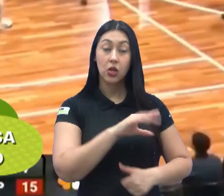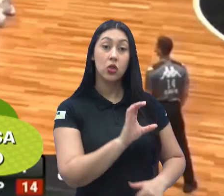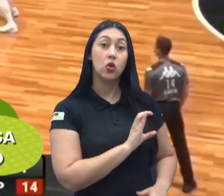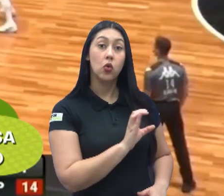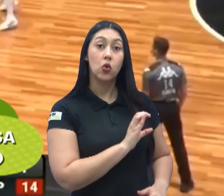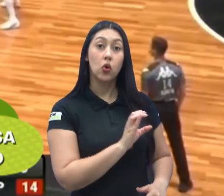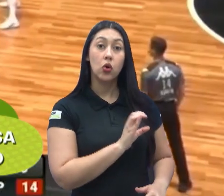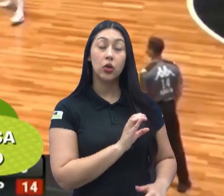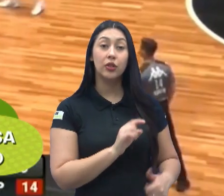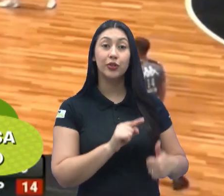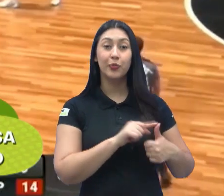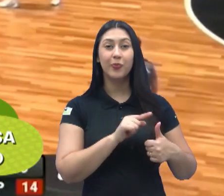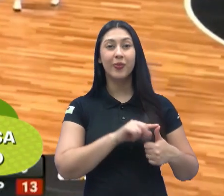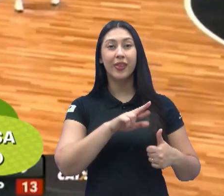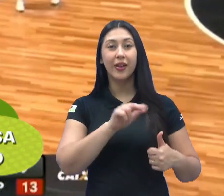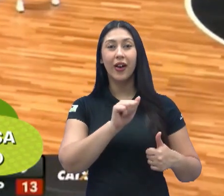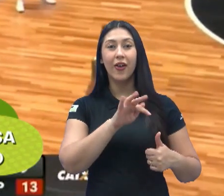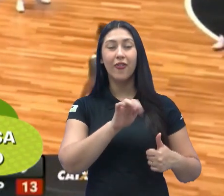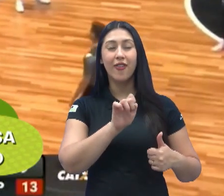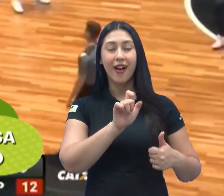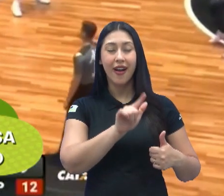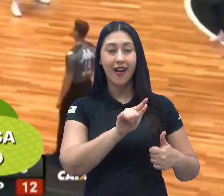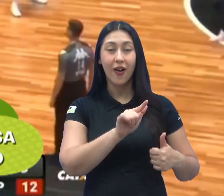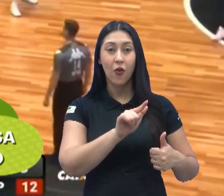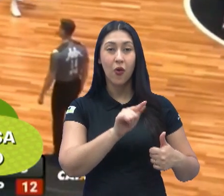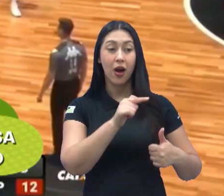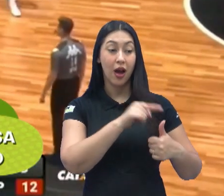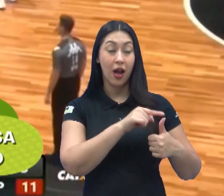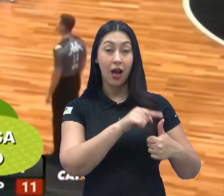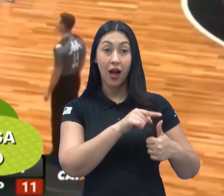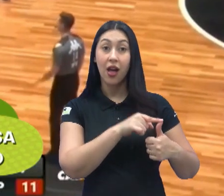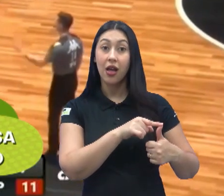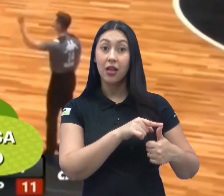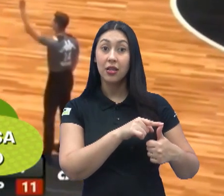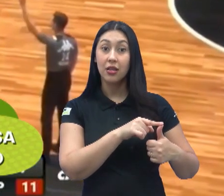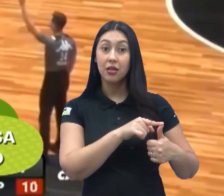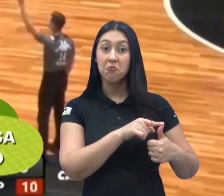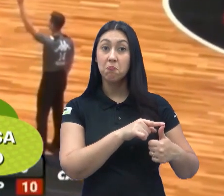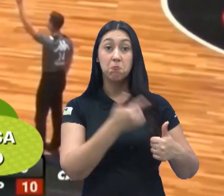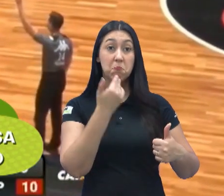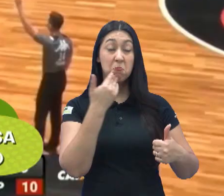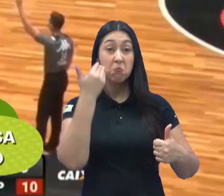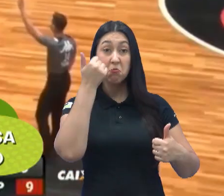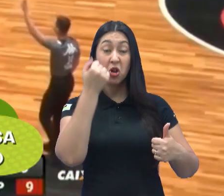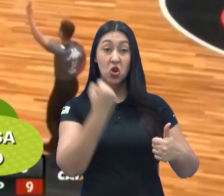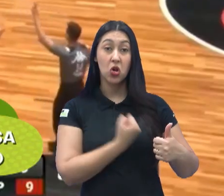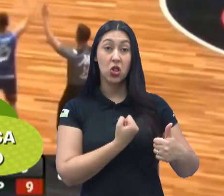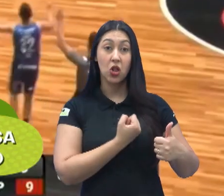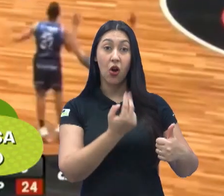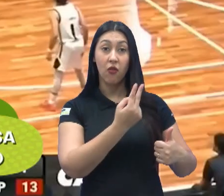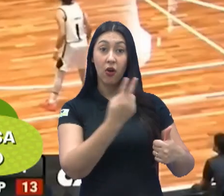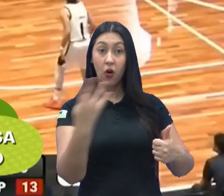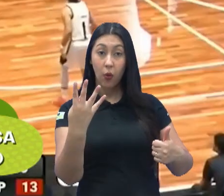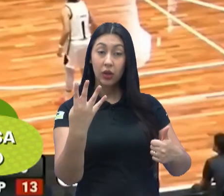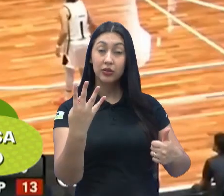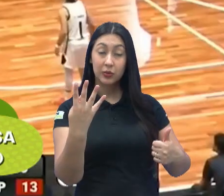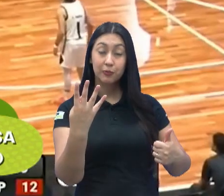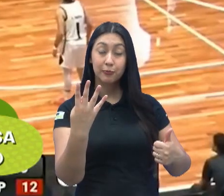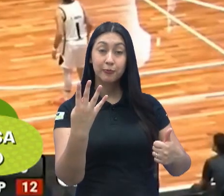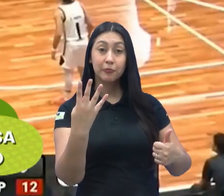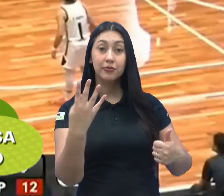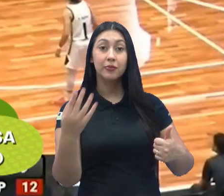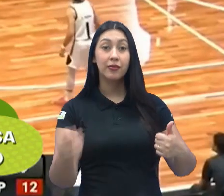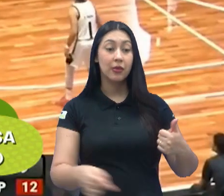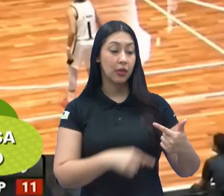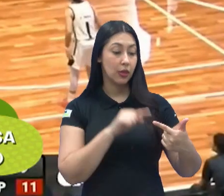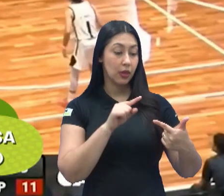Mumford, todo mundo acha que é americano, mas não é, ele é paulista. Rafael Mumford foi o cestinha da partida com 24 pontos, 3 assistências e 2